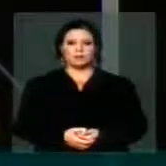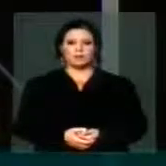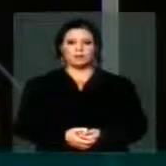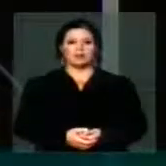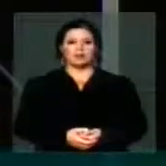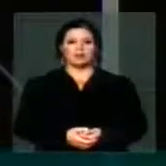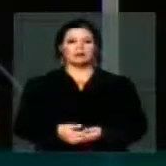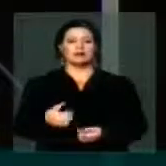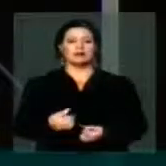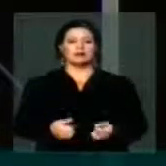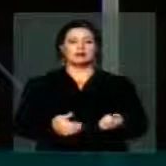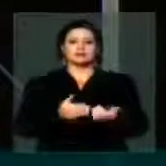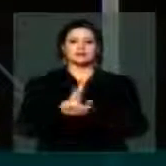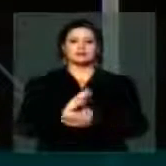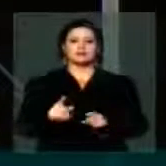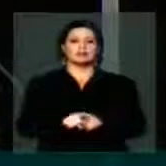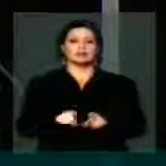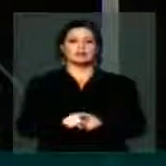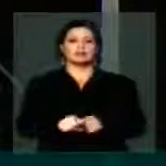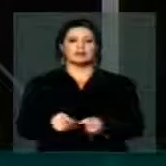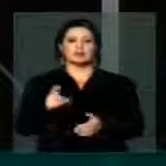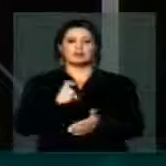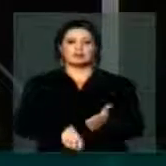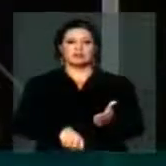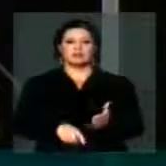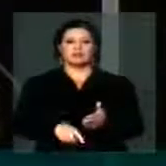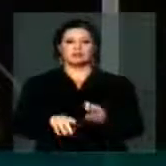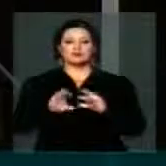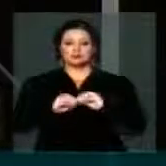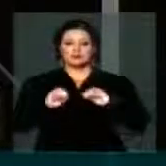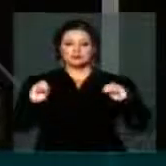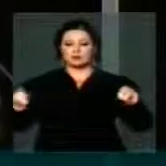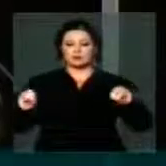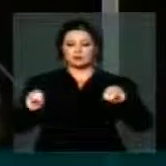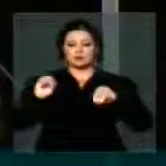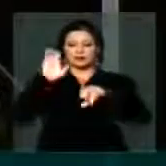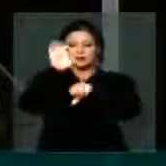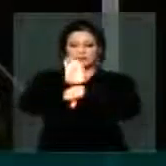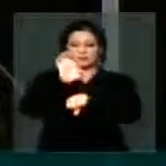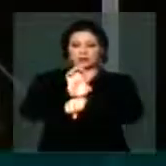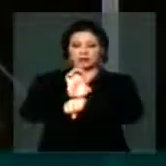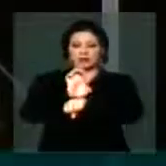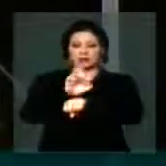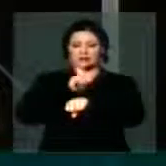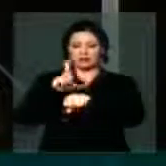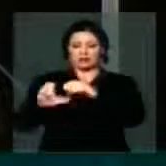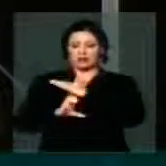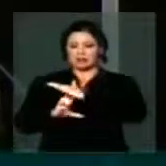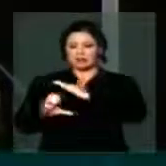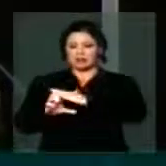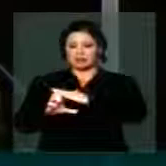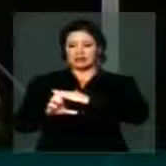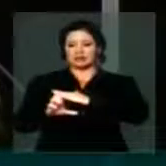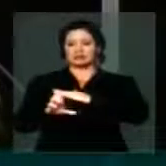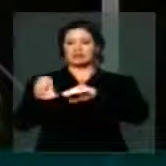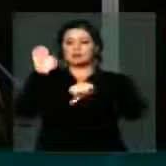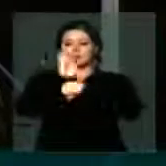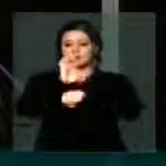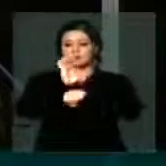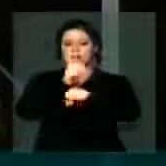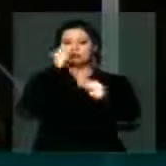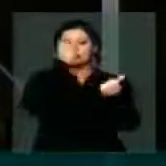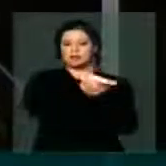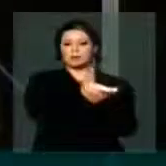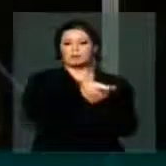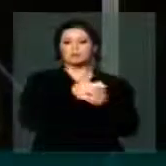substitutivo aprovado ontem por esta casa, o imposto arrecadado será dividido entre os estados de origem e de destino. Os estados de destino da mercadoria ou